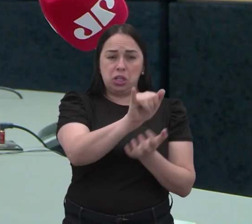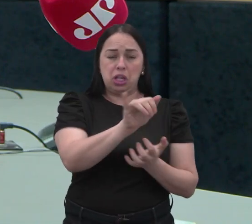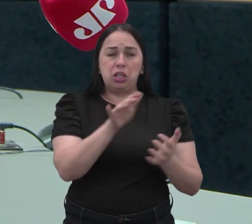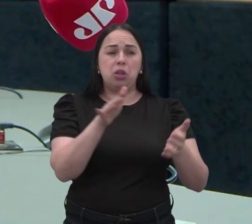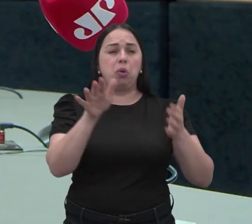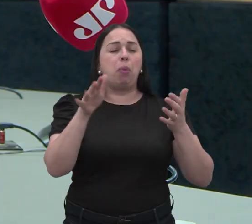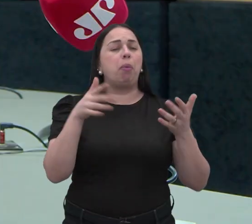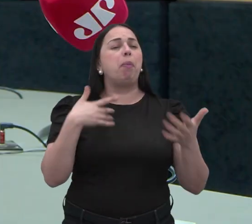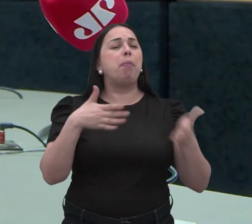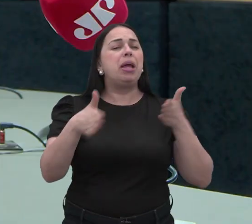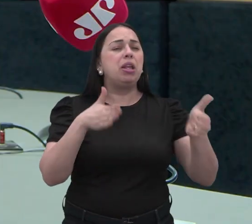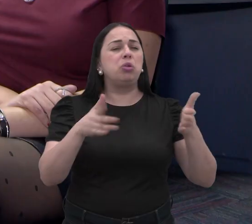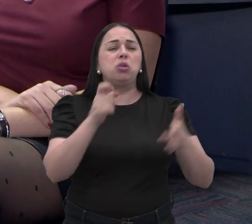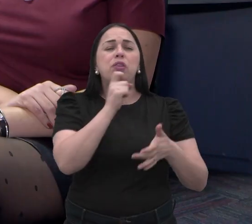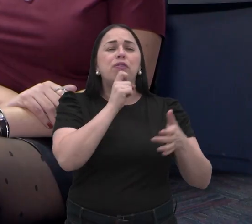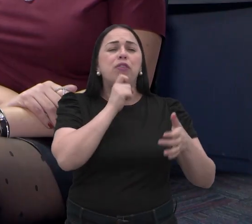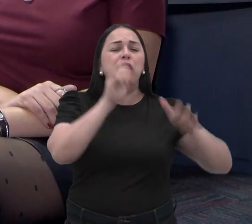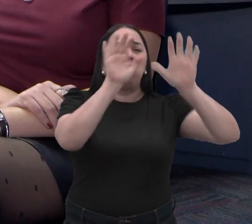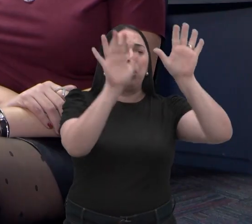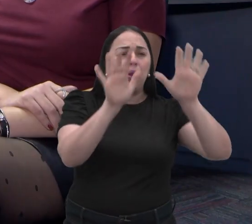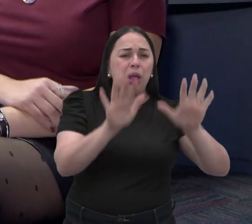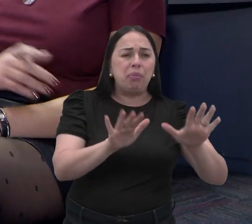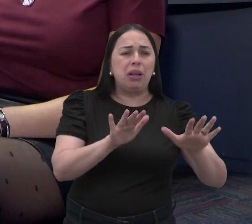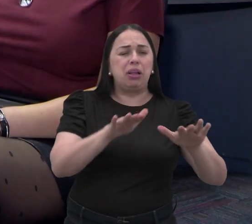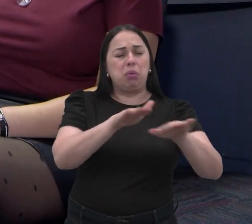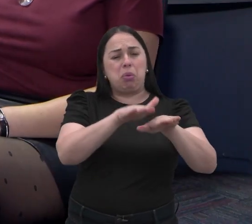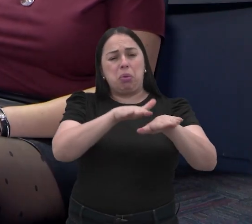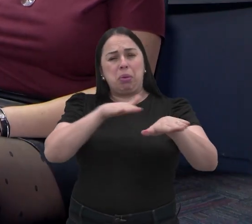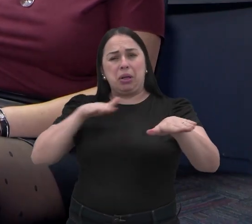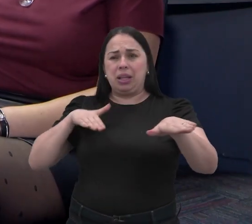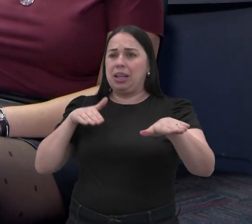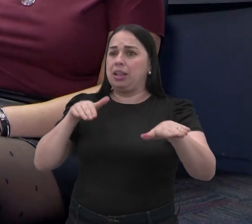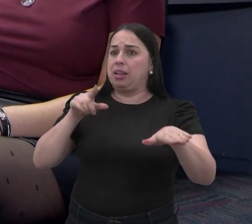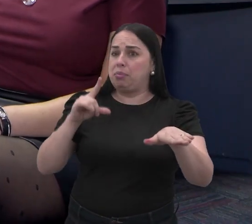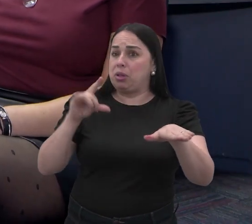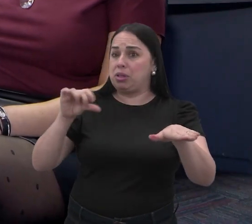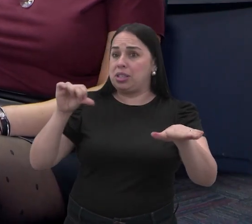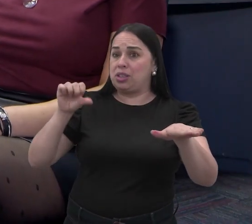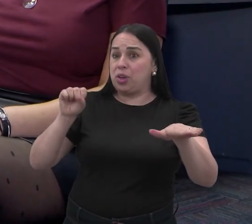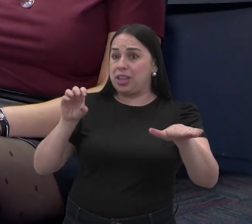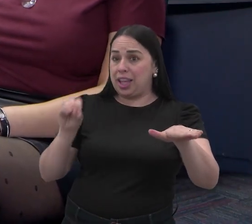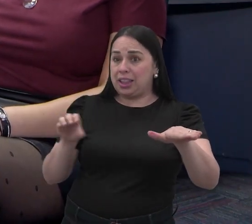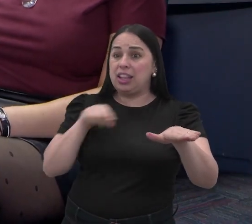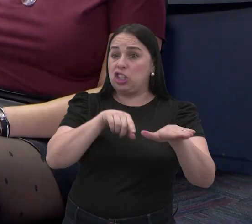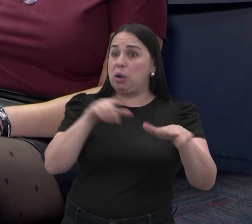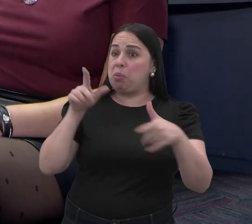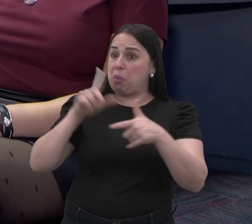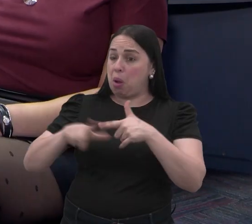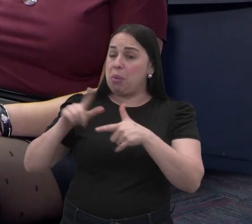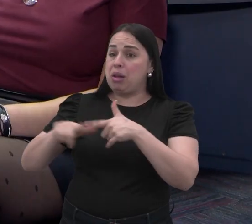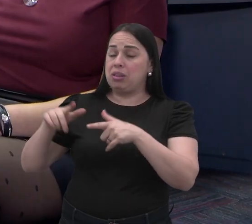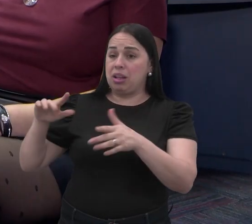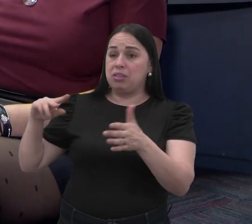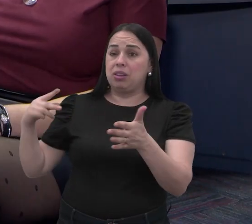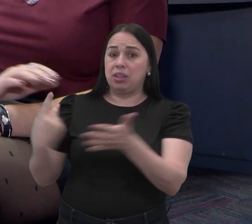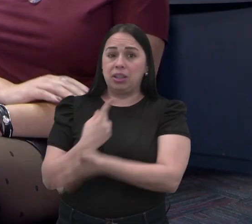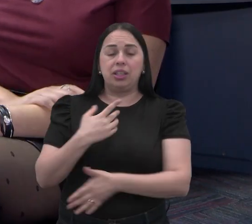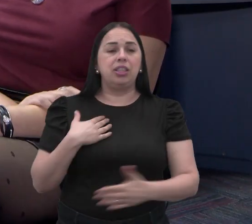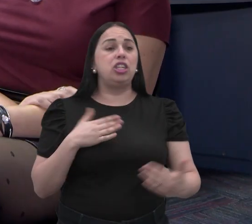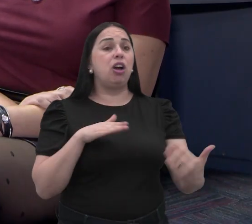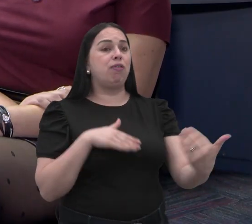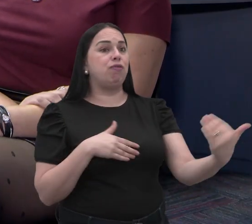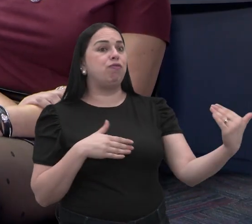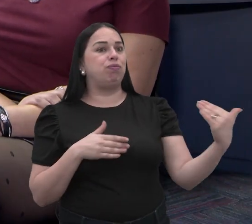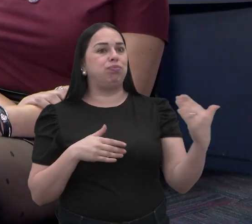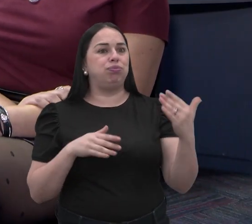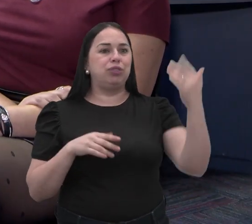com muita neblina e foi um engavetamento, foi uma coisa complicada. Na década de 80 tinha muito acidente ali, infelizmente. Né? E eu vinha voltando de